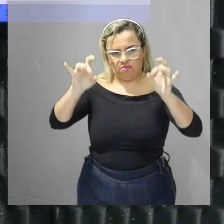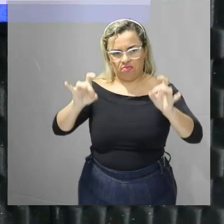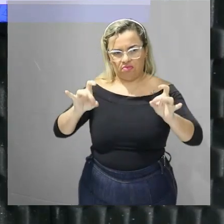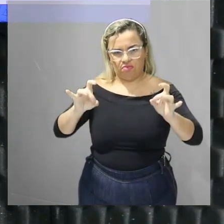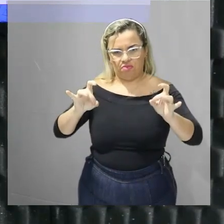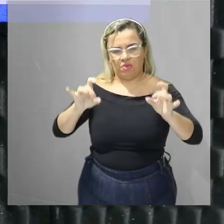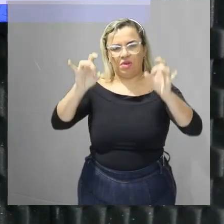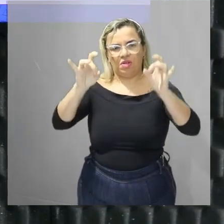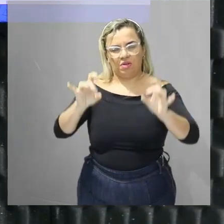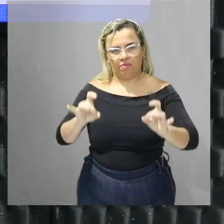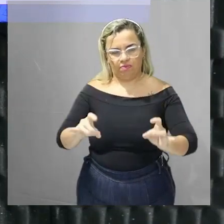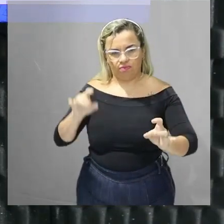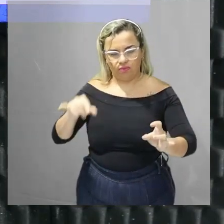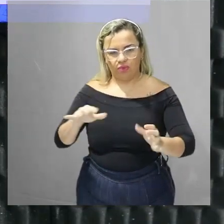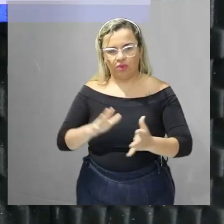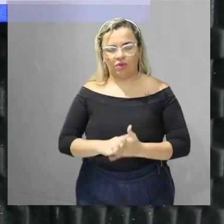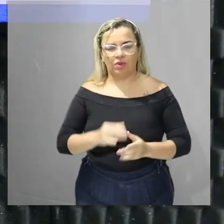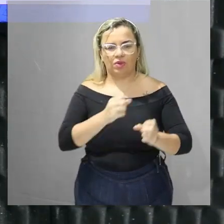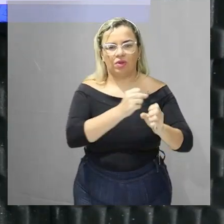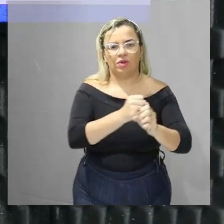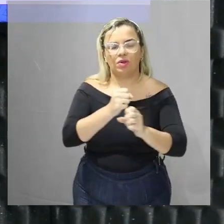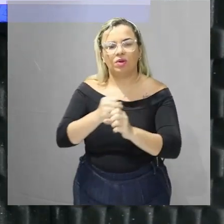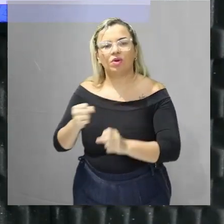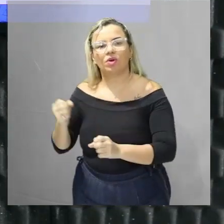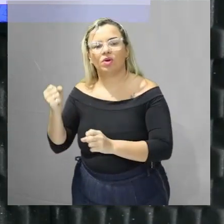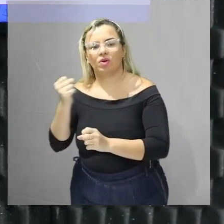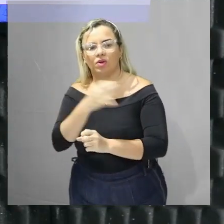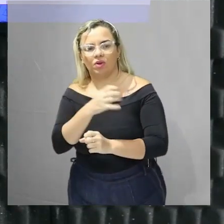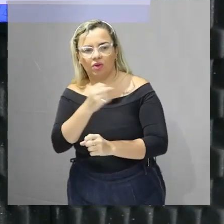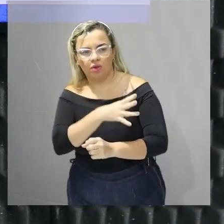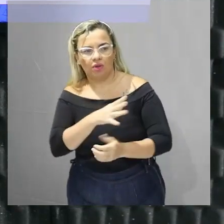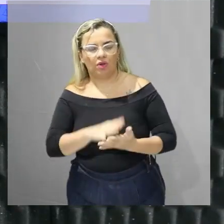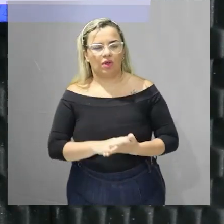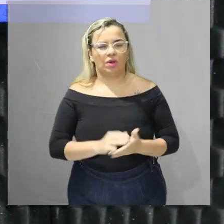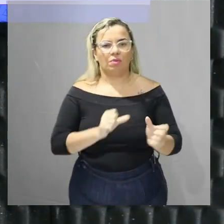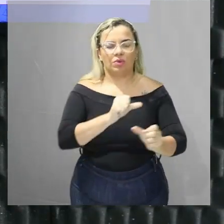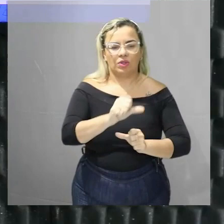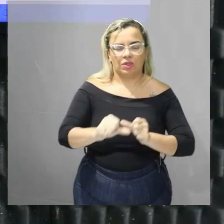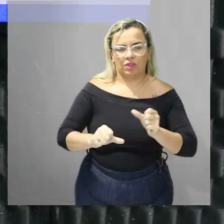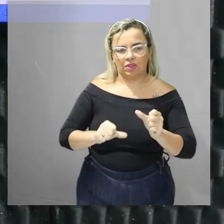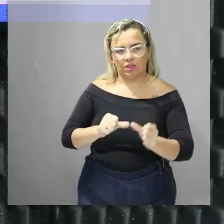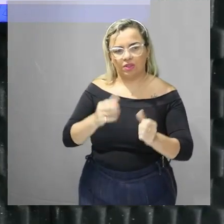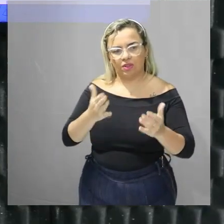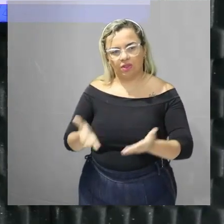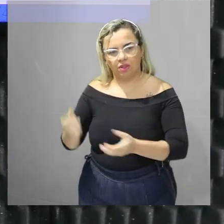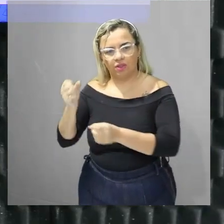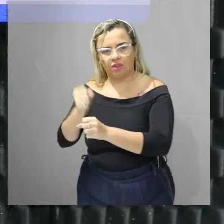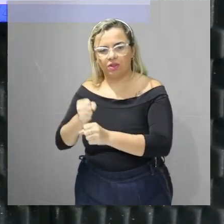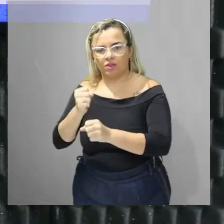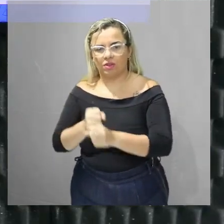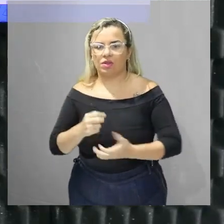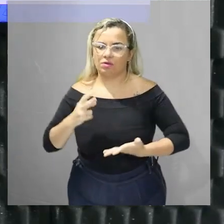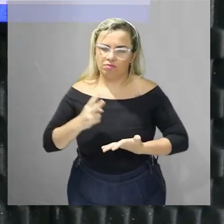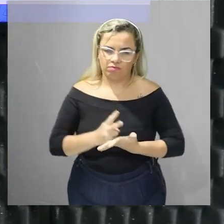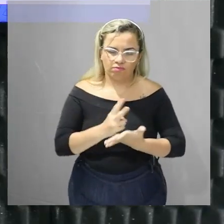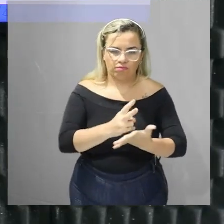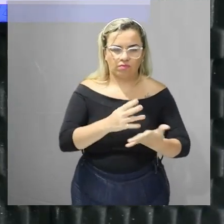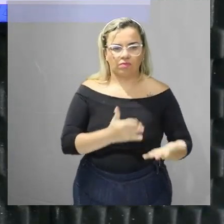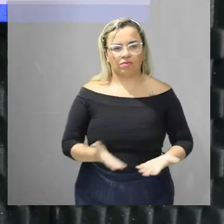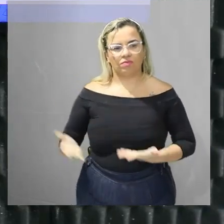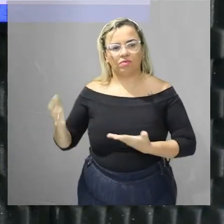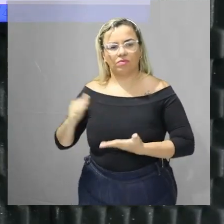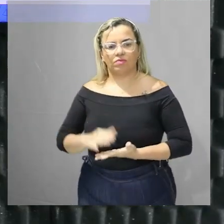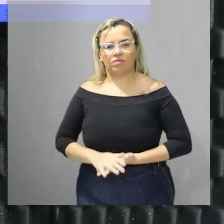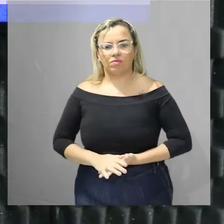termo prestígio, para a produção de novas construções ou renovações dessas, tá certo? Aí ele continua, né, renovação